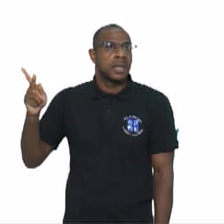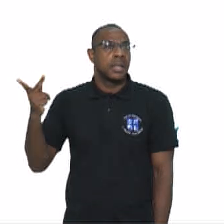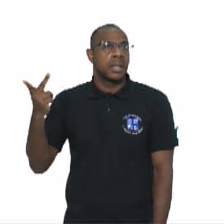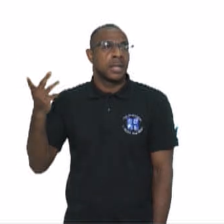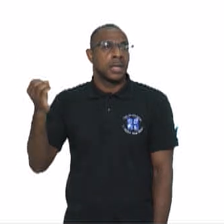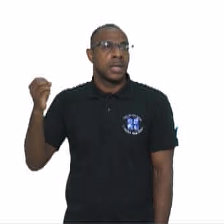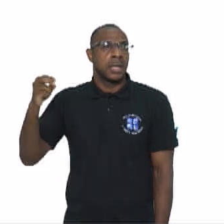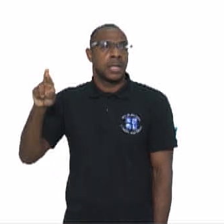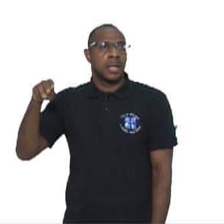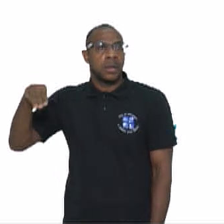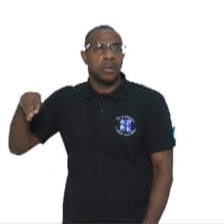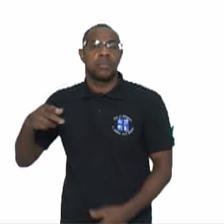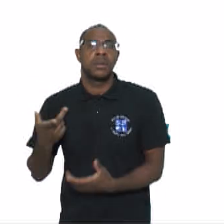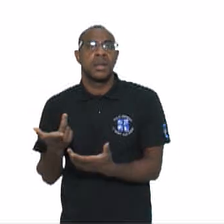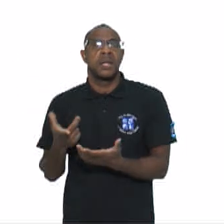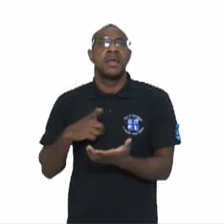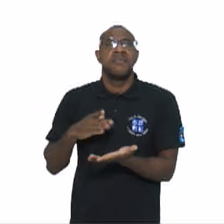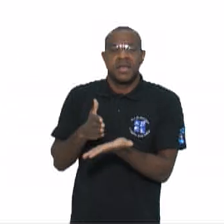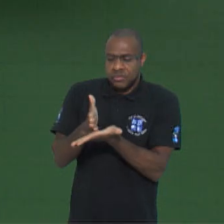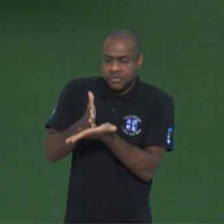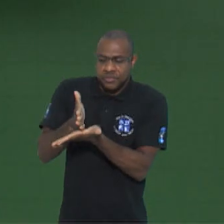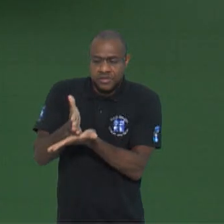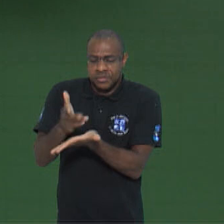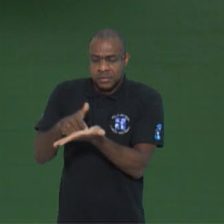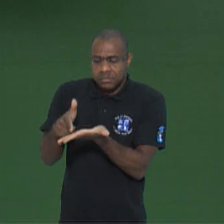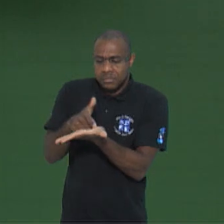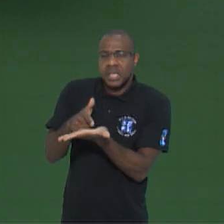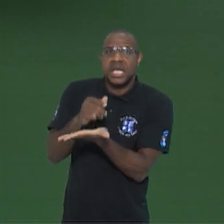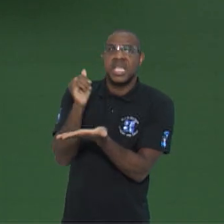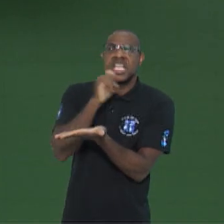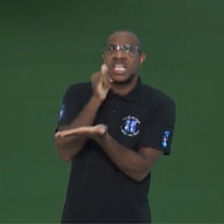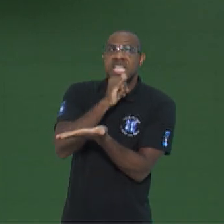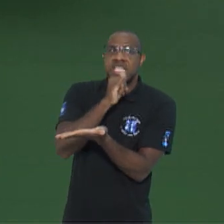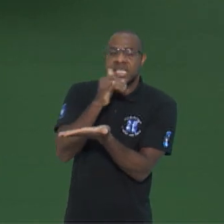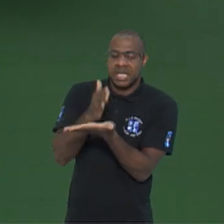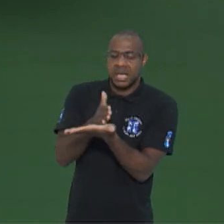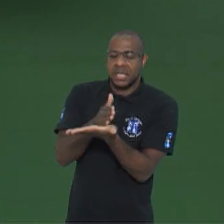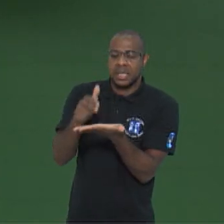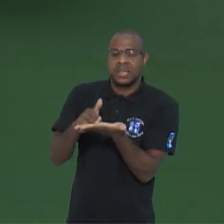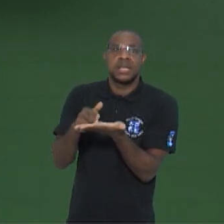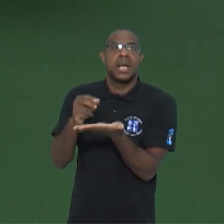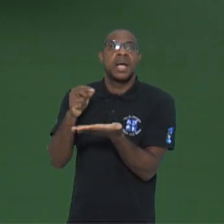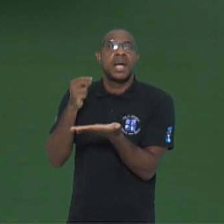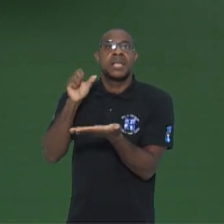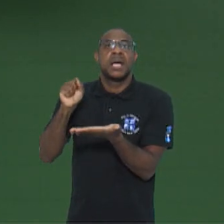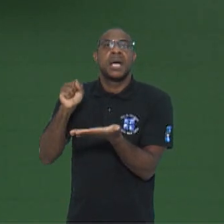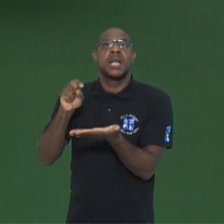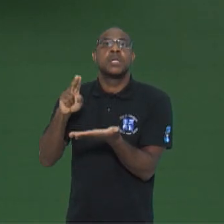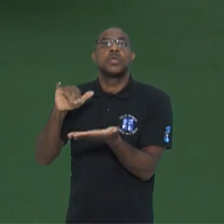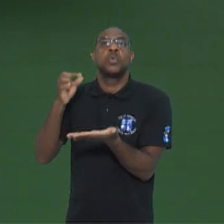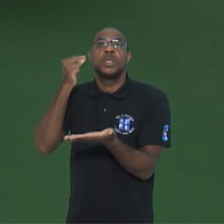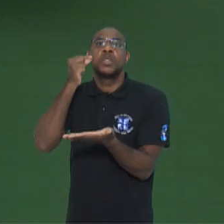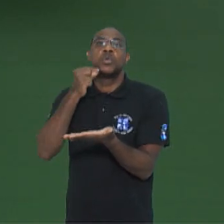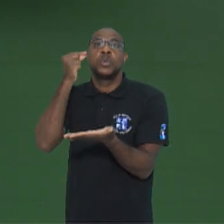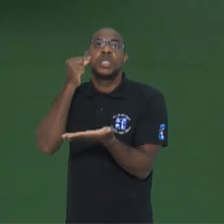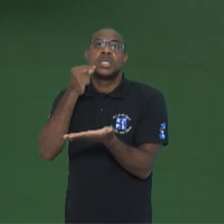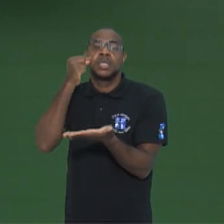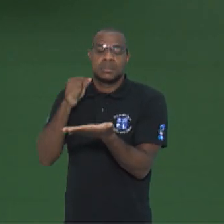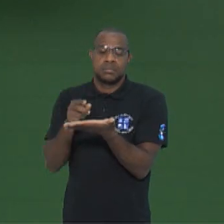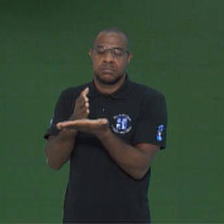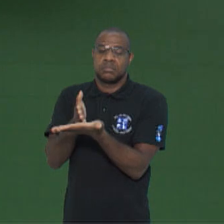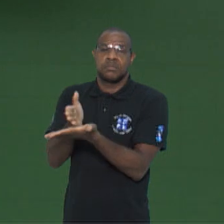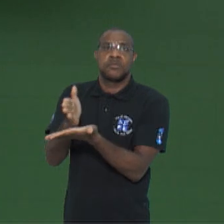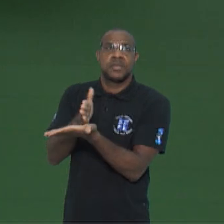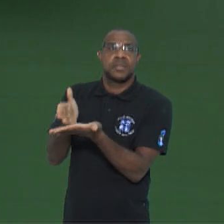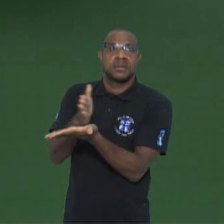divisa de dois países. Ele divide a Itália da Suíça. Então, na Suíça é conhecido como Matterhorn, quando na Itália é conhecido